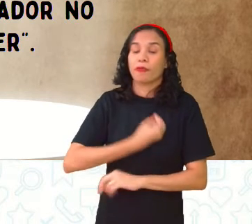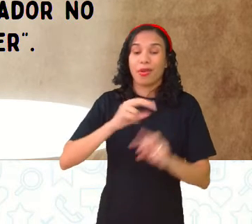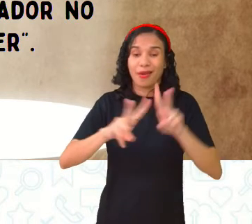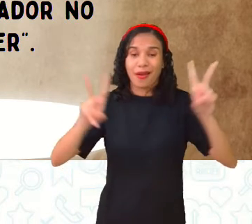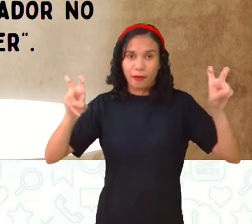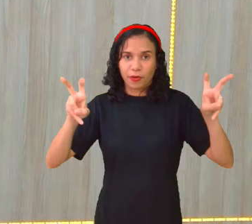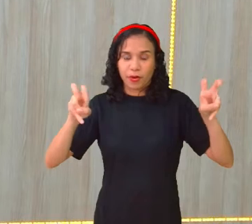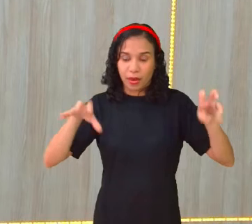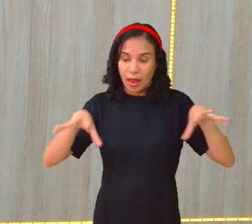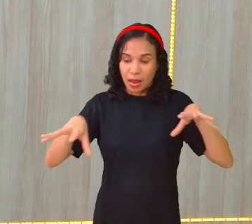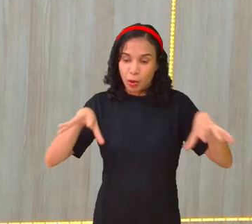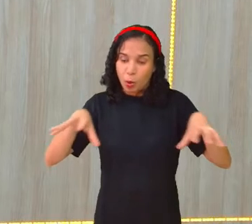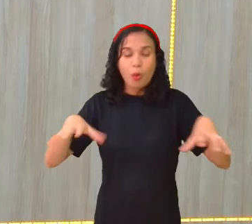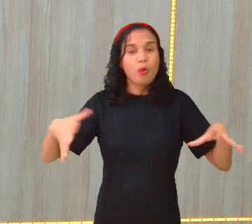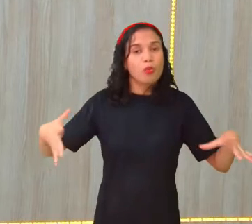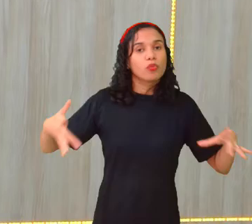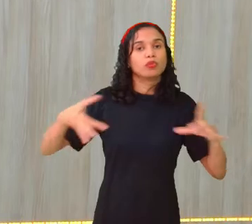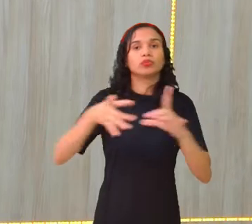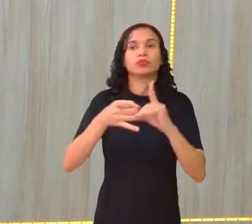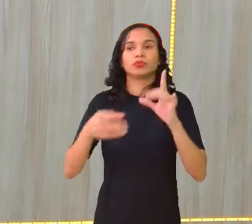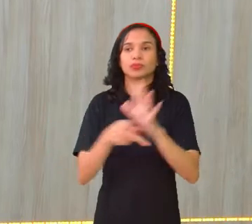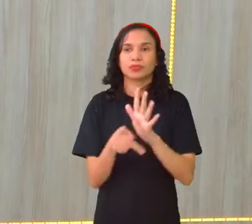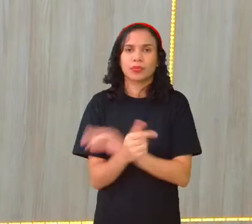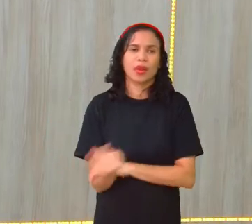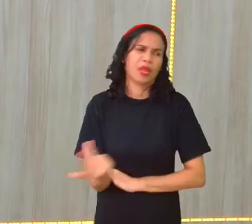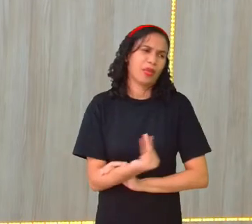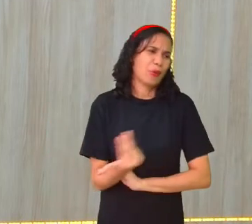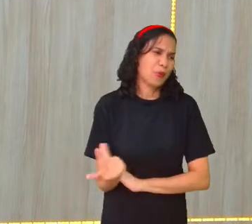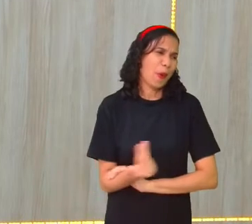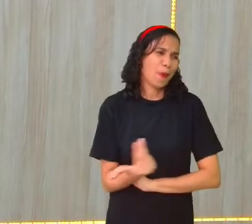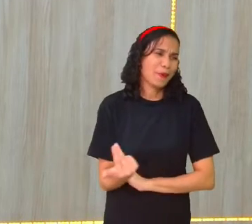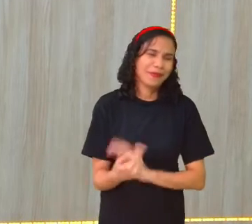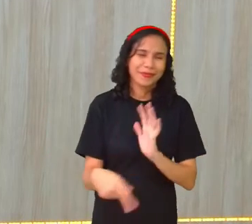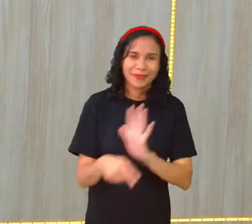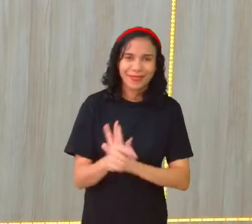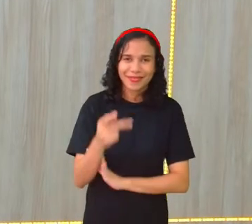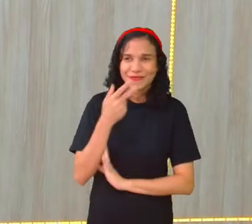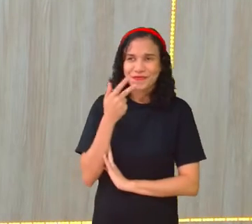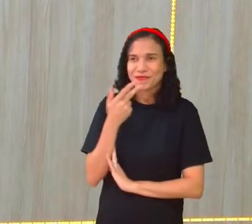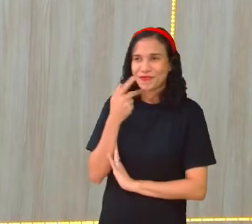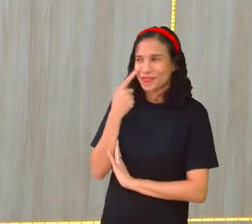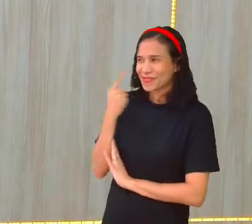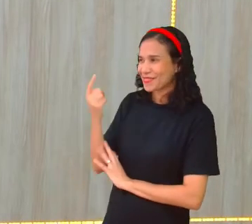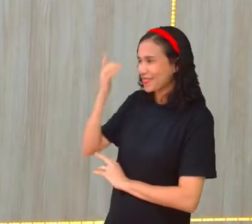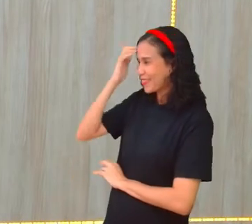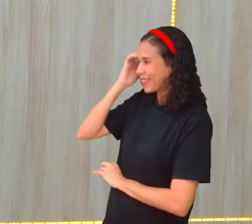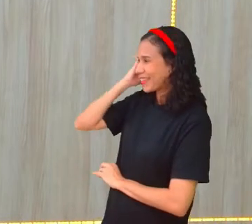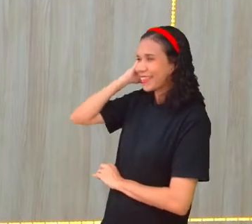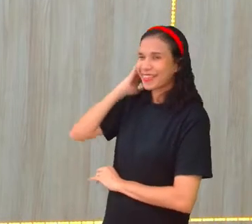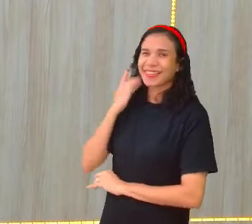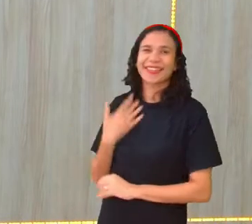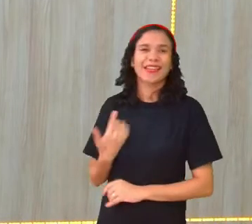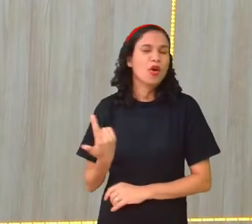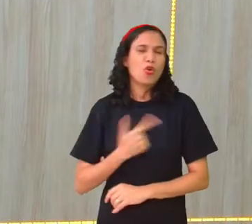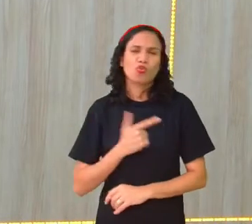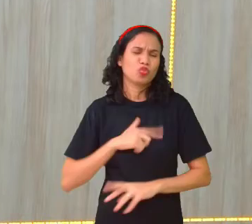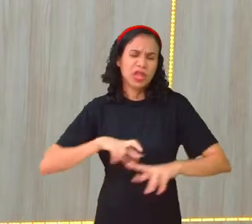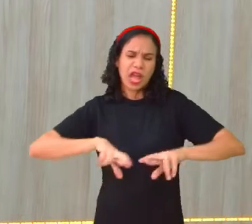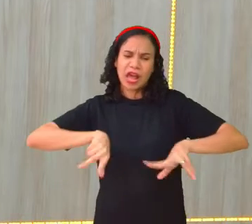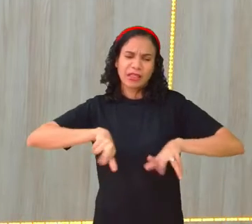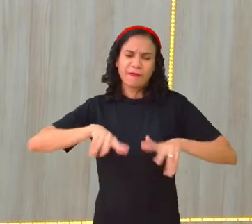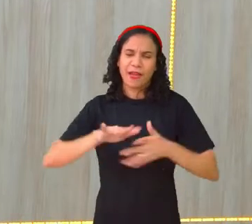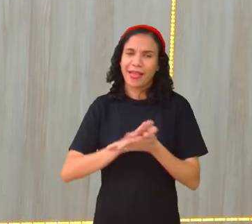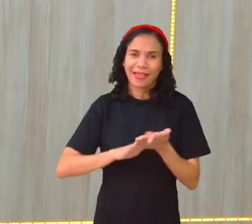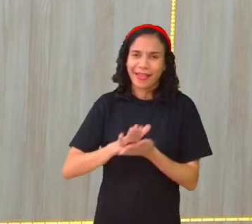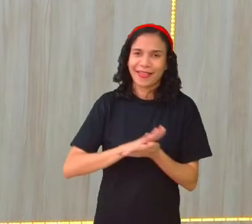dois partidos faziam parte, eram farinha do mesmo saco, como se diz a história, né? Não tinha muita coisa